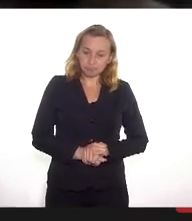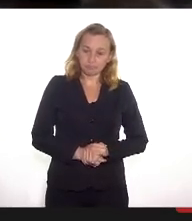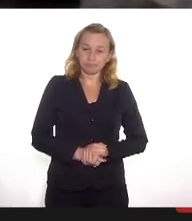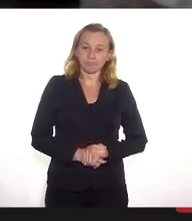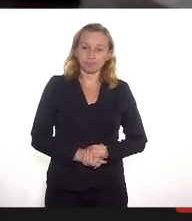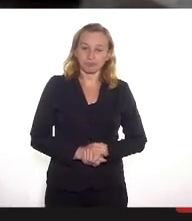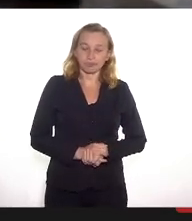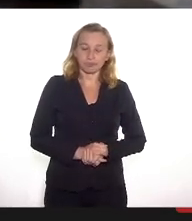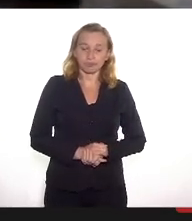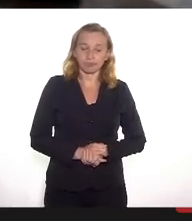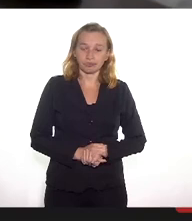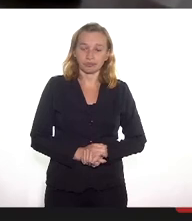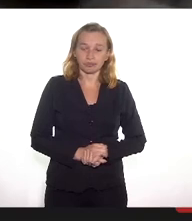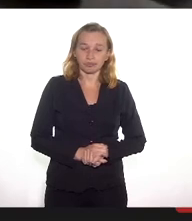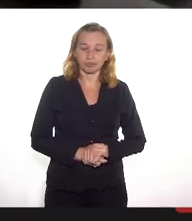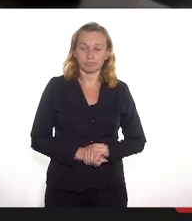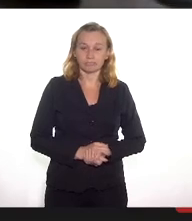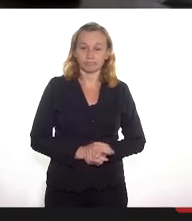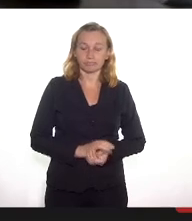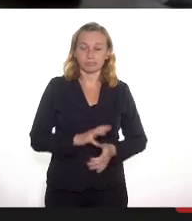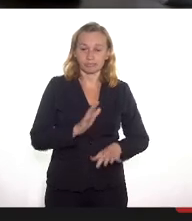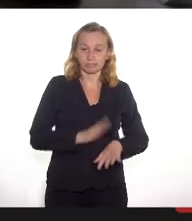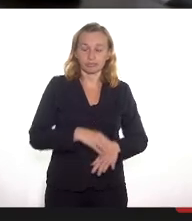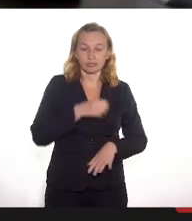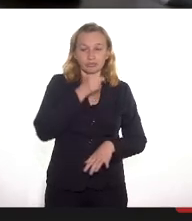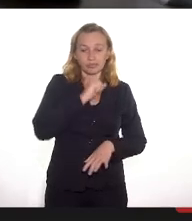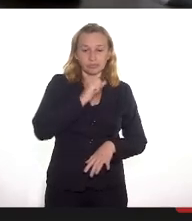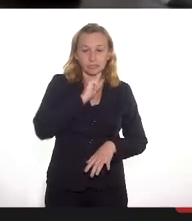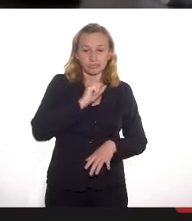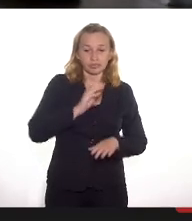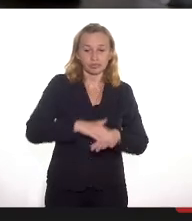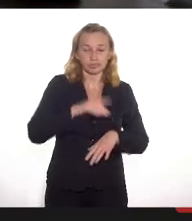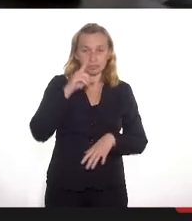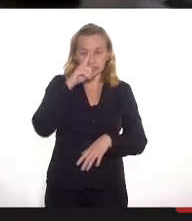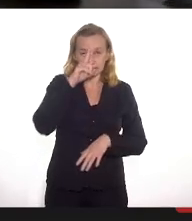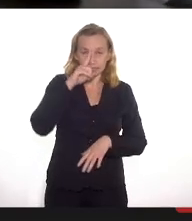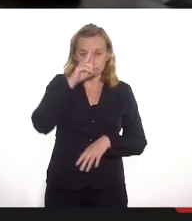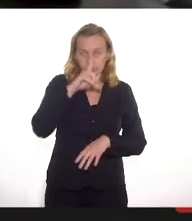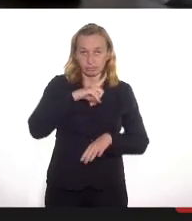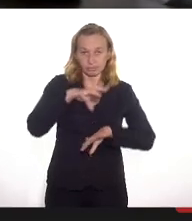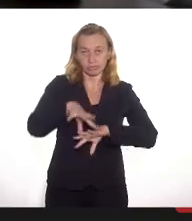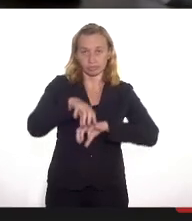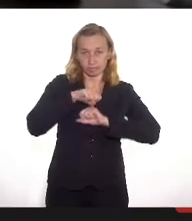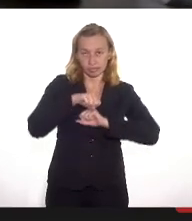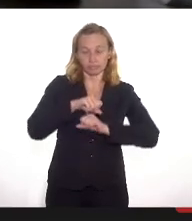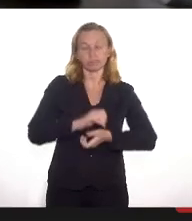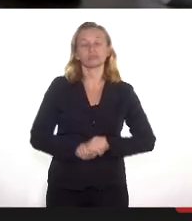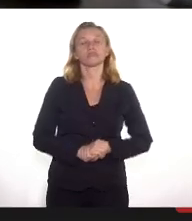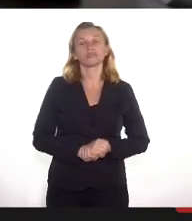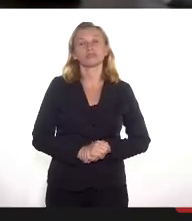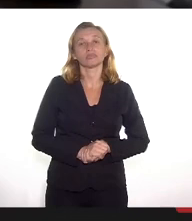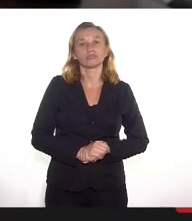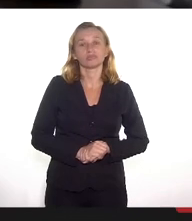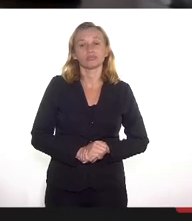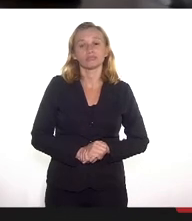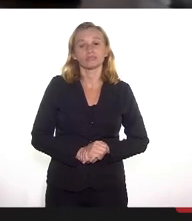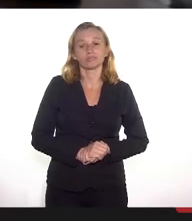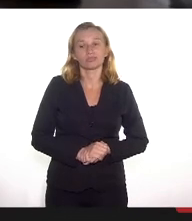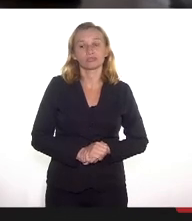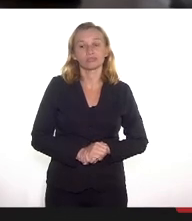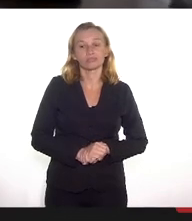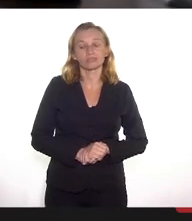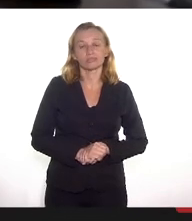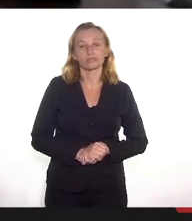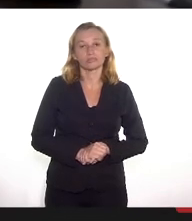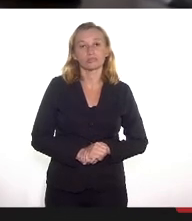exposição mas eu acho o maior a idade maior exposição as formas graves e óbitos e foi Eles